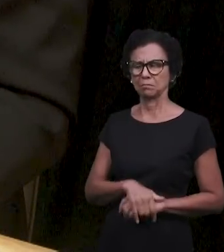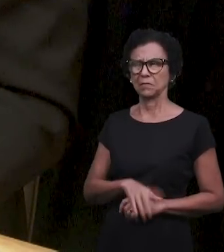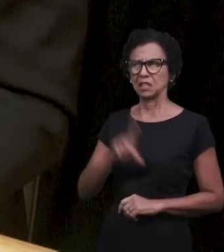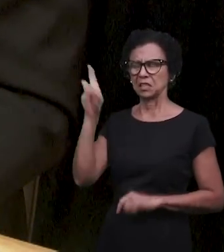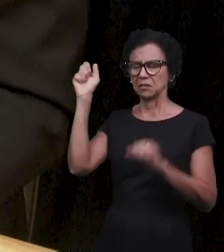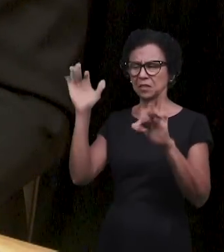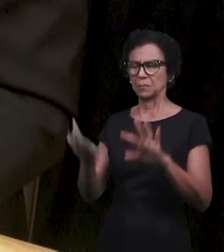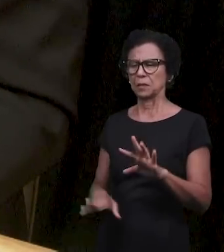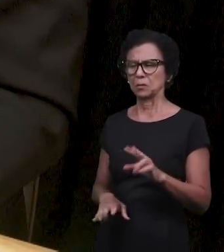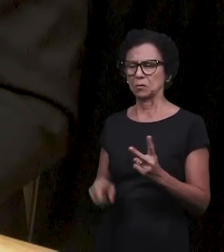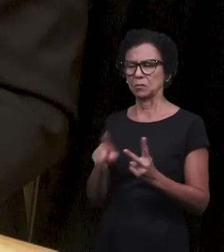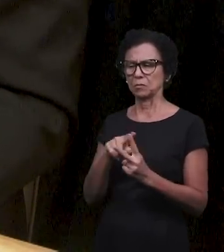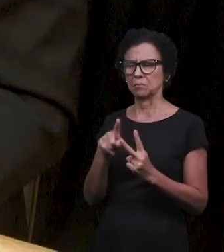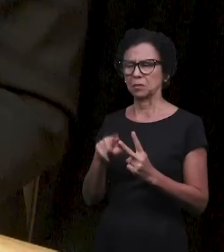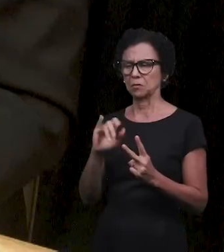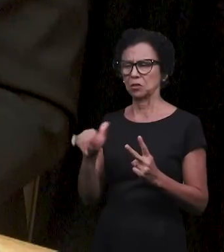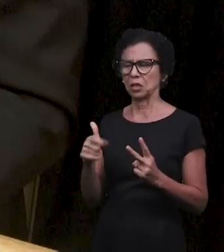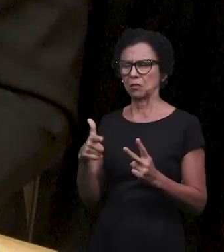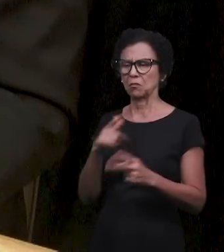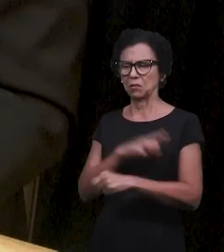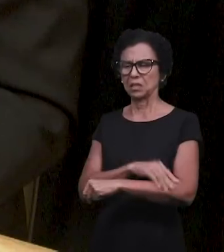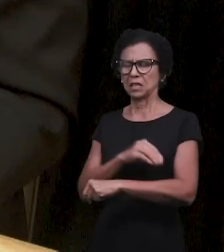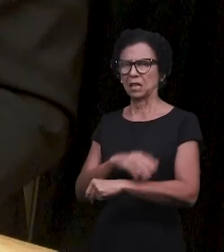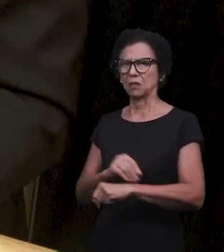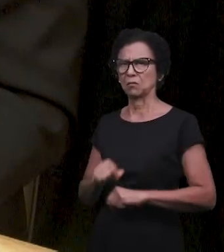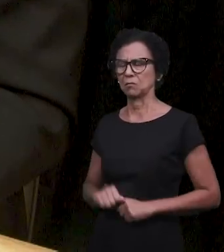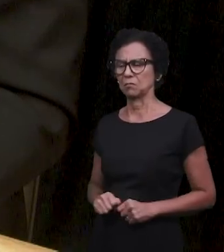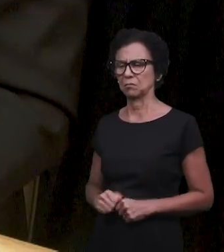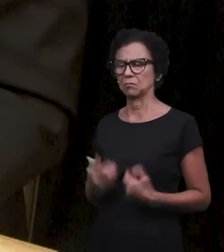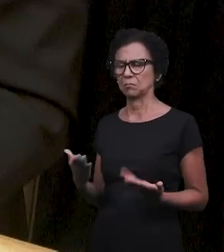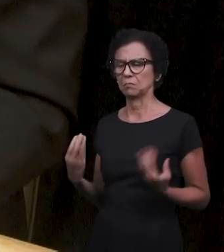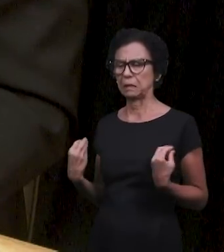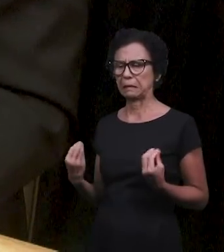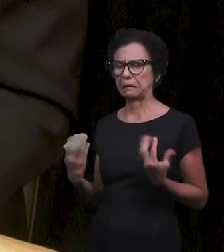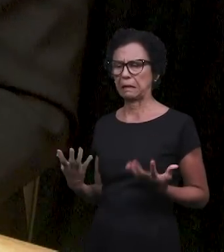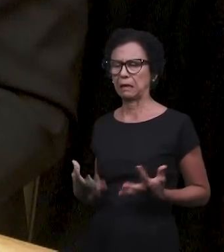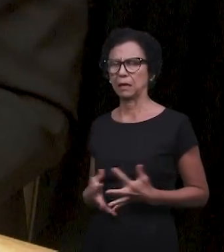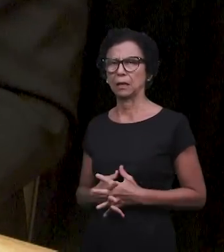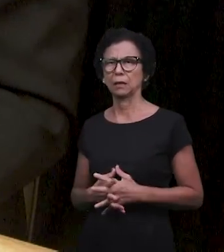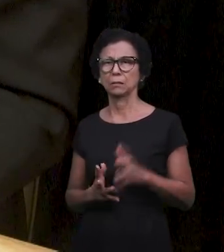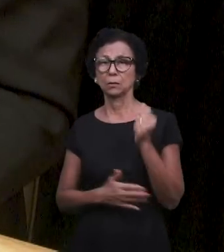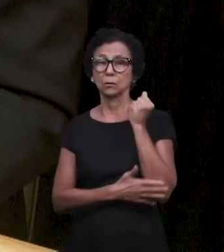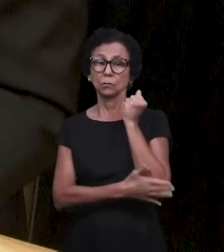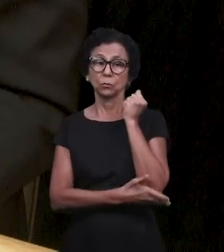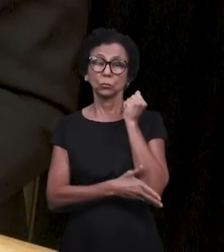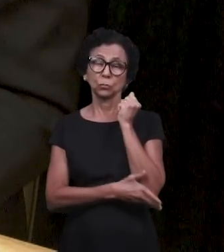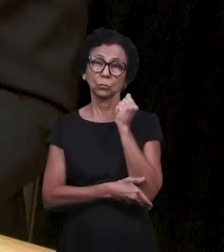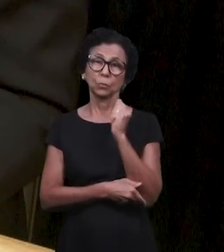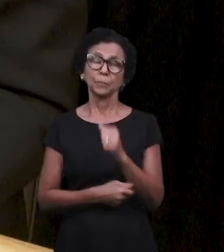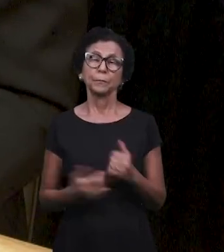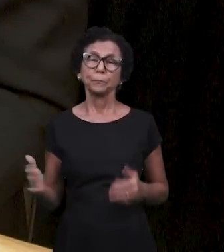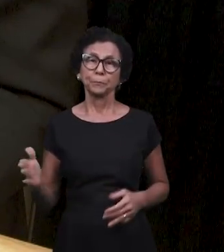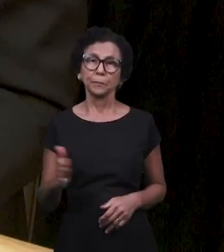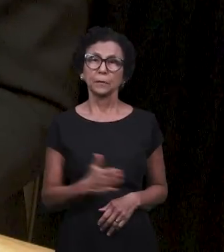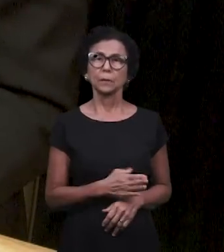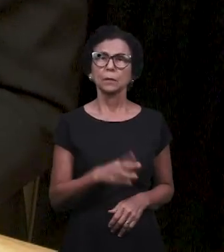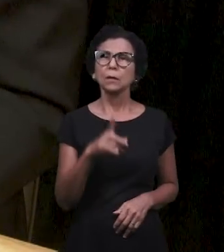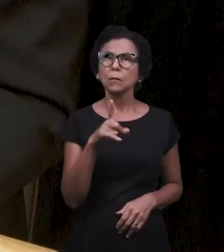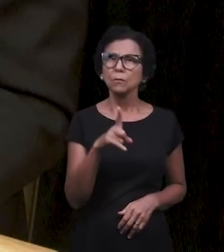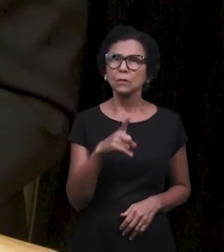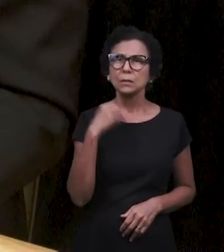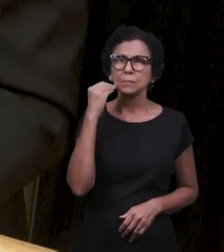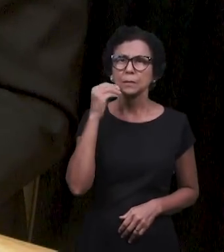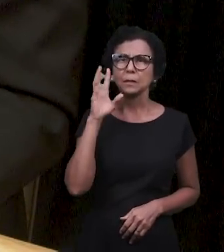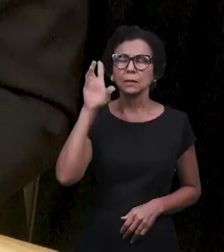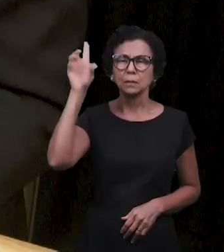as primeiras lutas que o crente vai viver, né? Você se converteu, teve uma experiência com Deus, você viu os sinais, viu as maravilhas, Deus te sustentando,